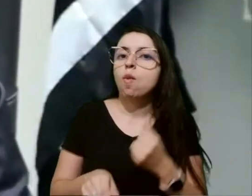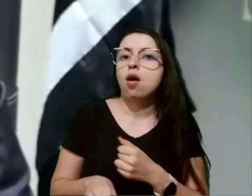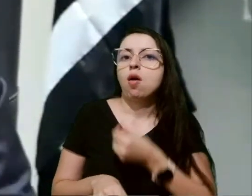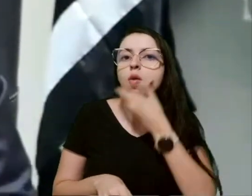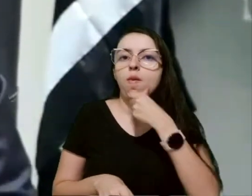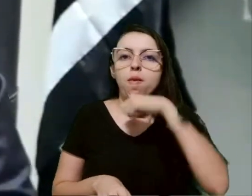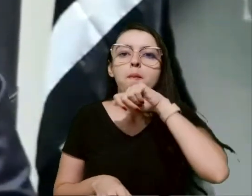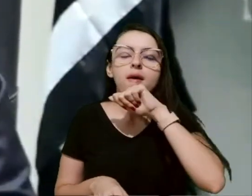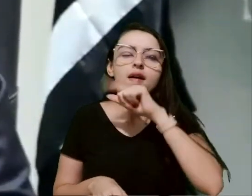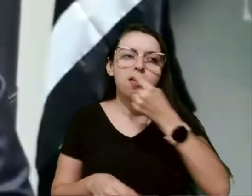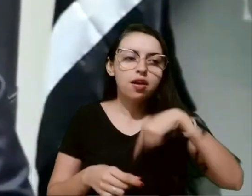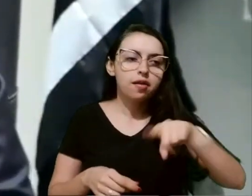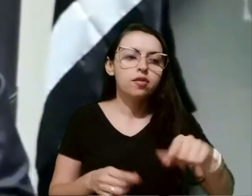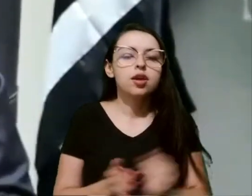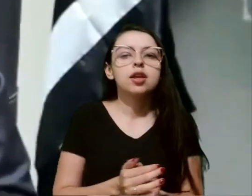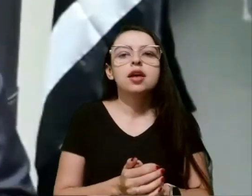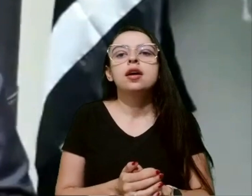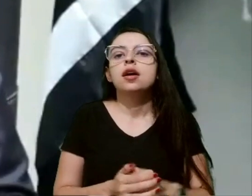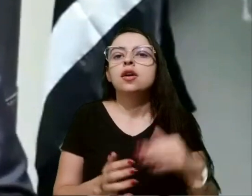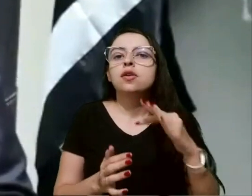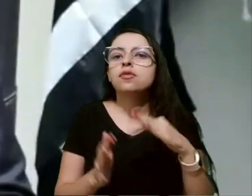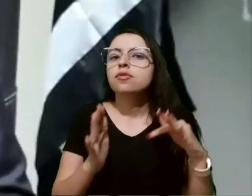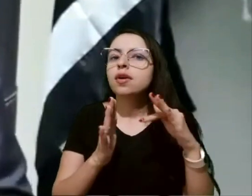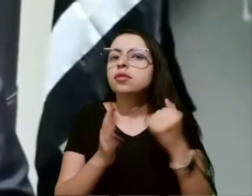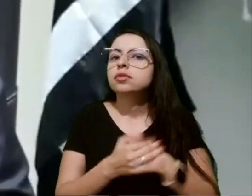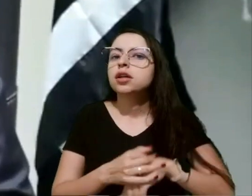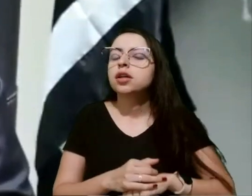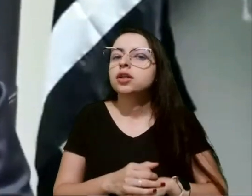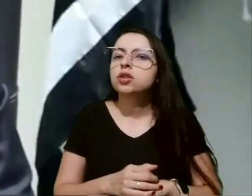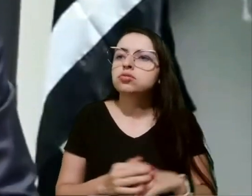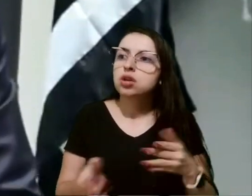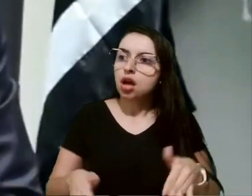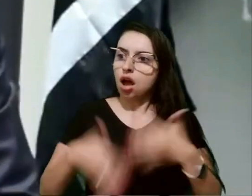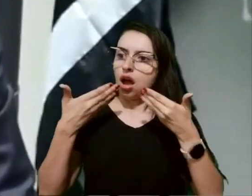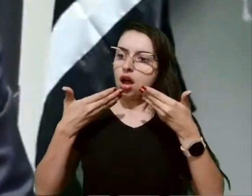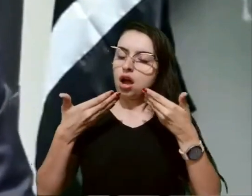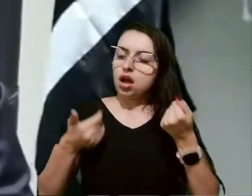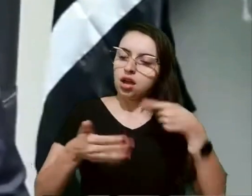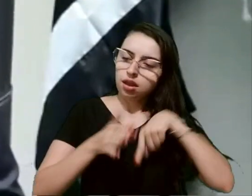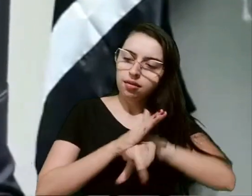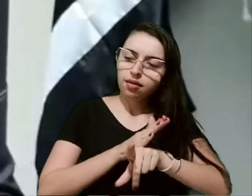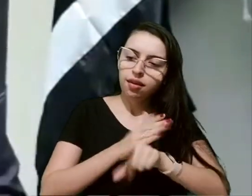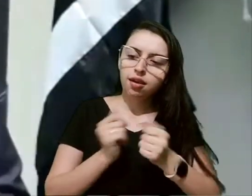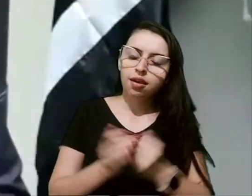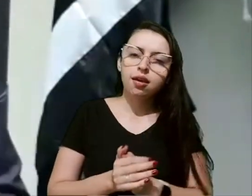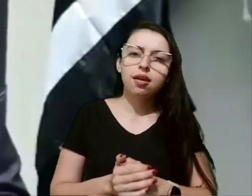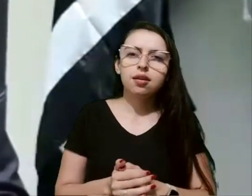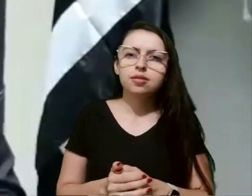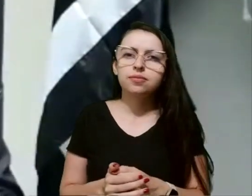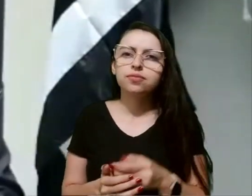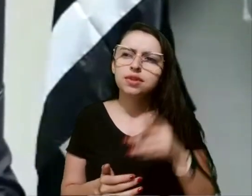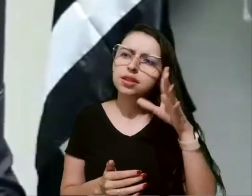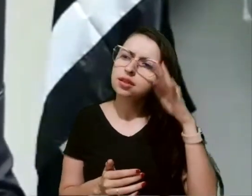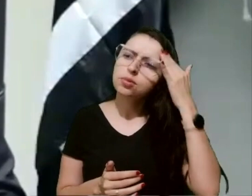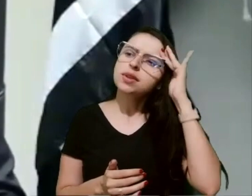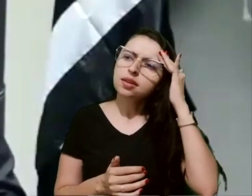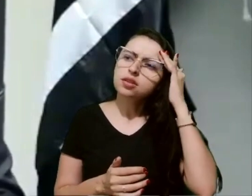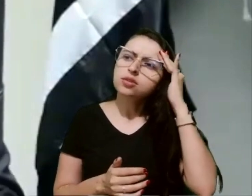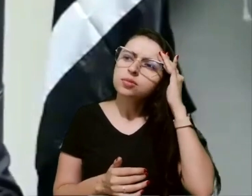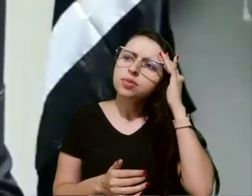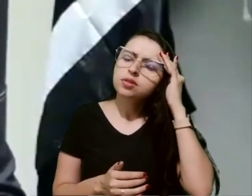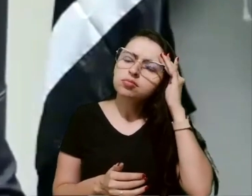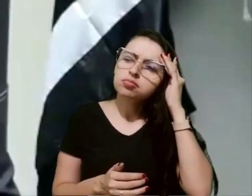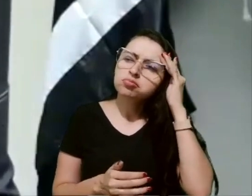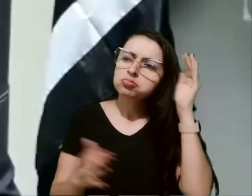faculdade e me surpreendi muito quando eu entrei na faculdade de direito acreditando que eu ia